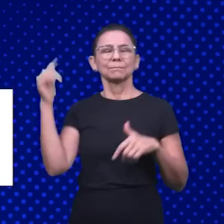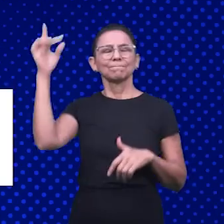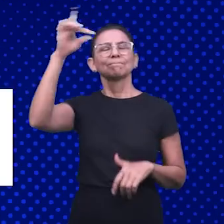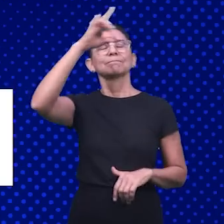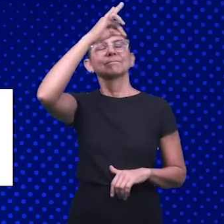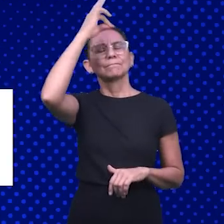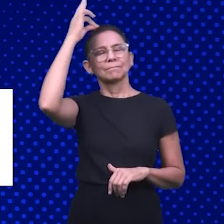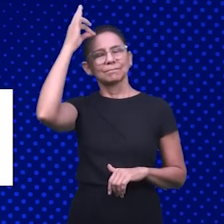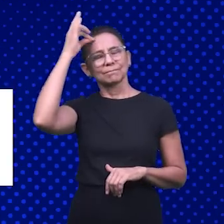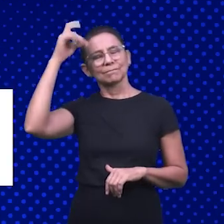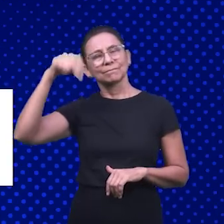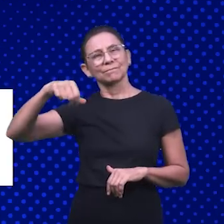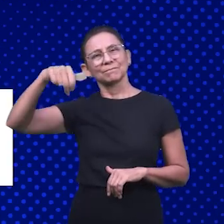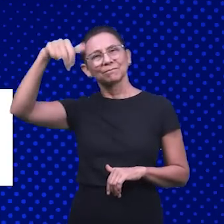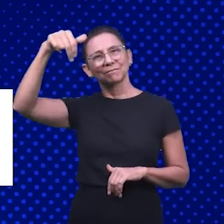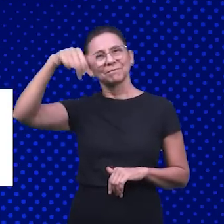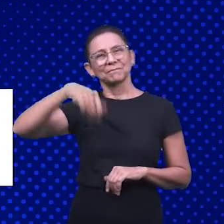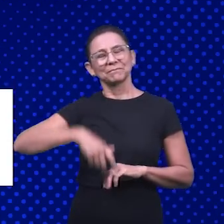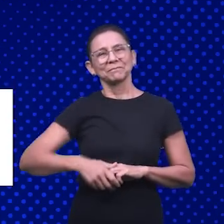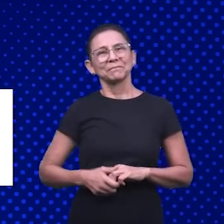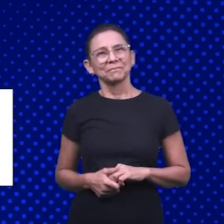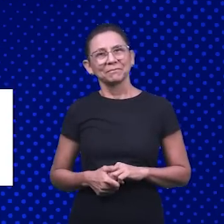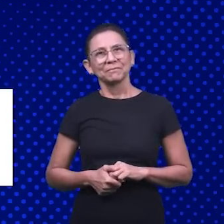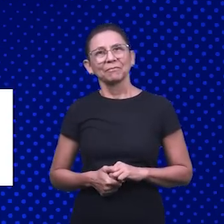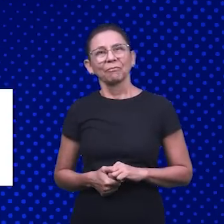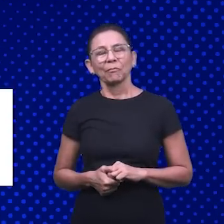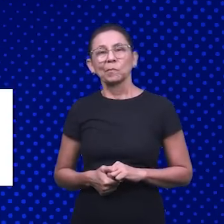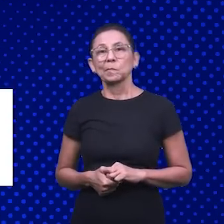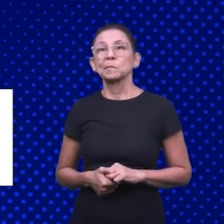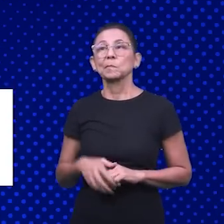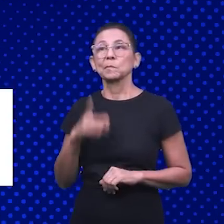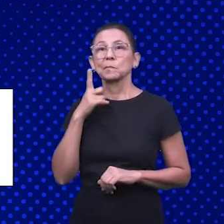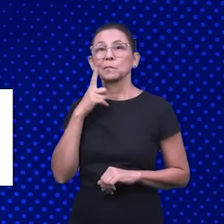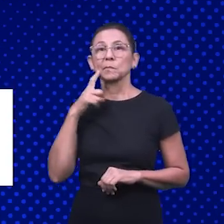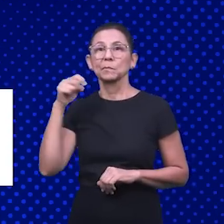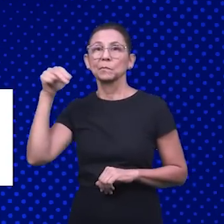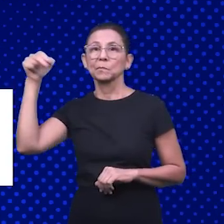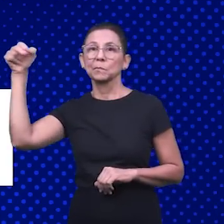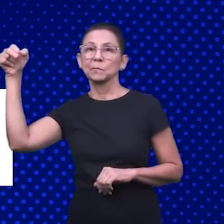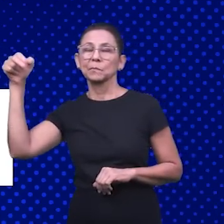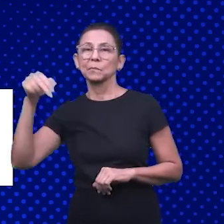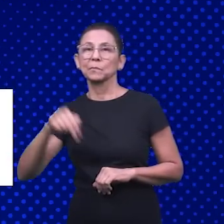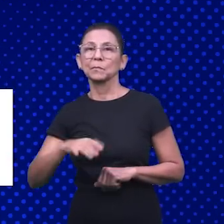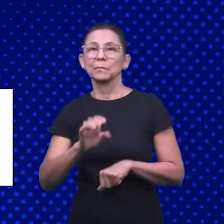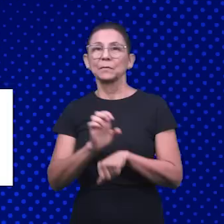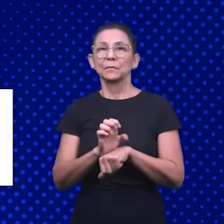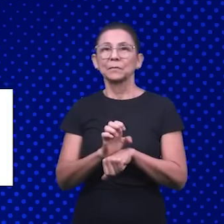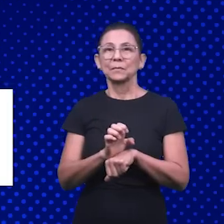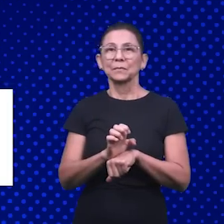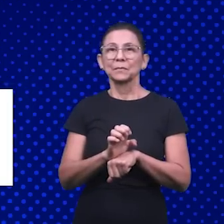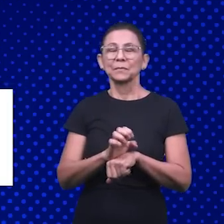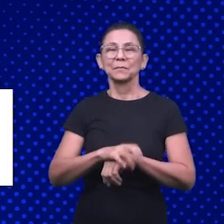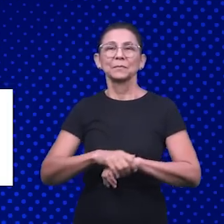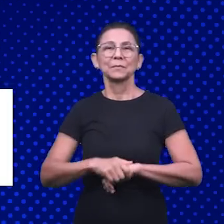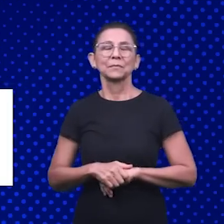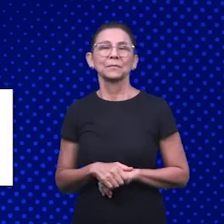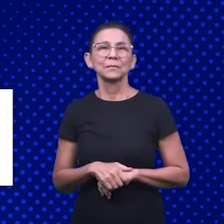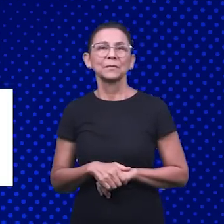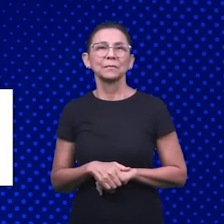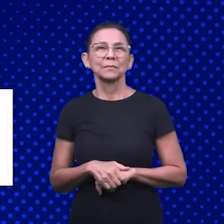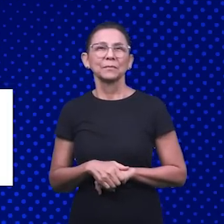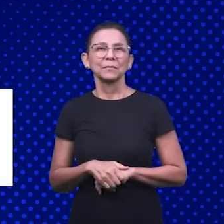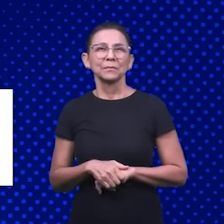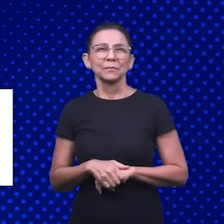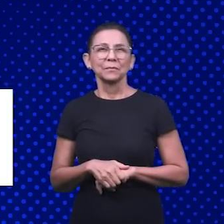Espírito Santo lá no norte. E começamos os registros aqui do Nordeste a partir do estado do Piauí, onde houve um